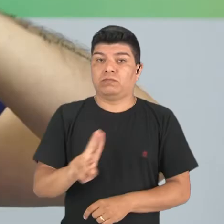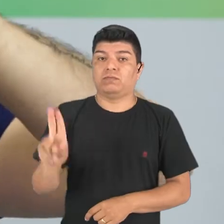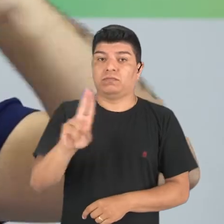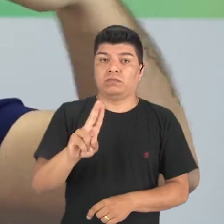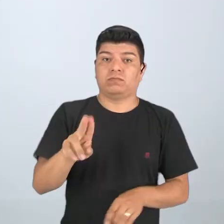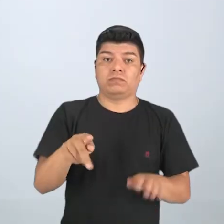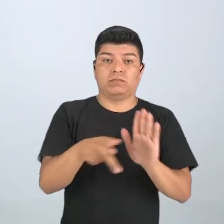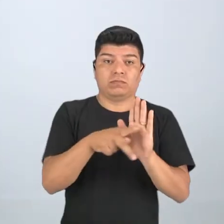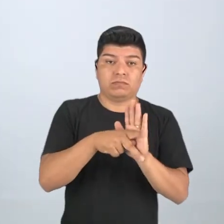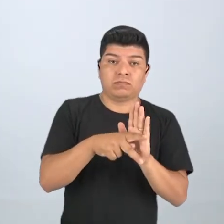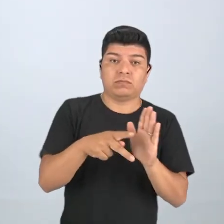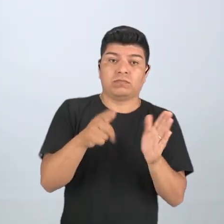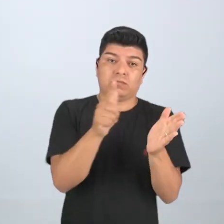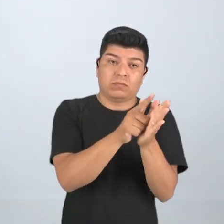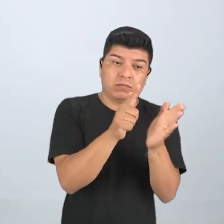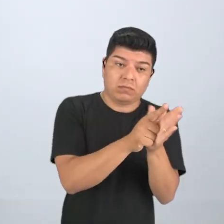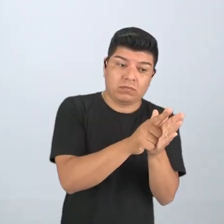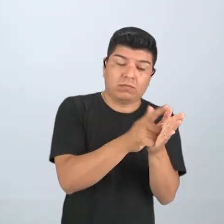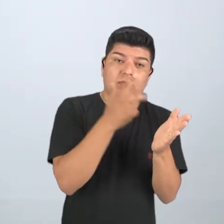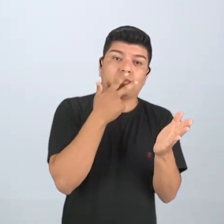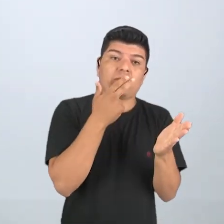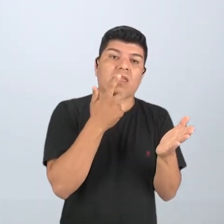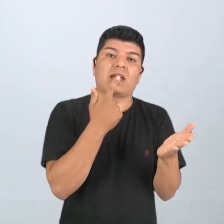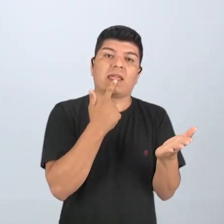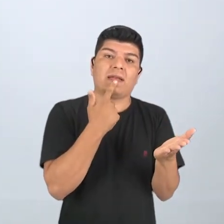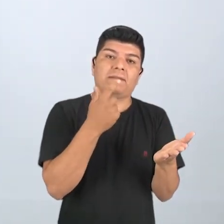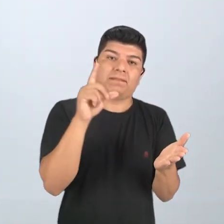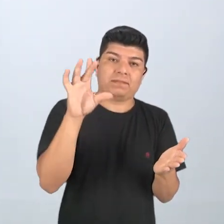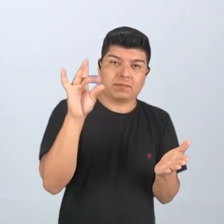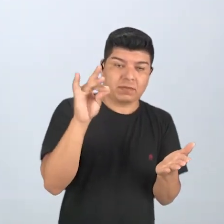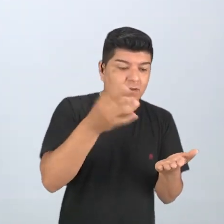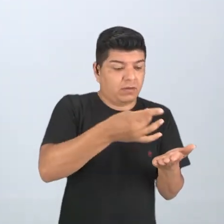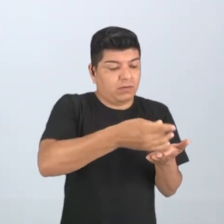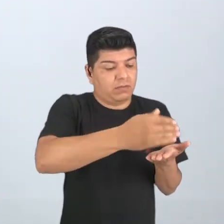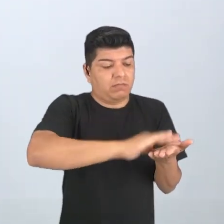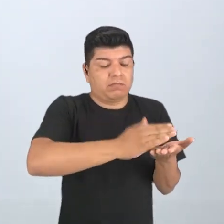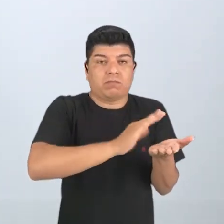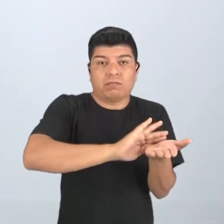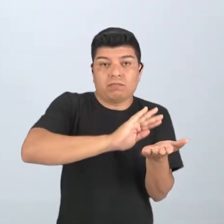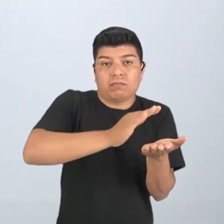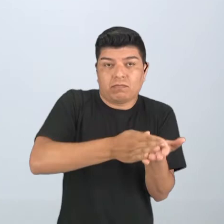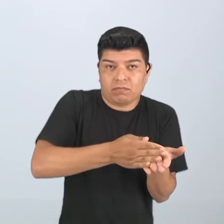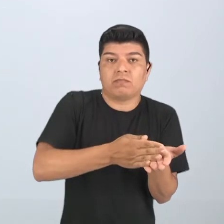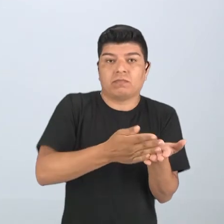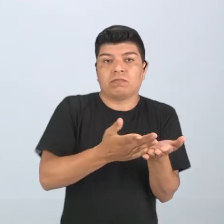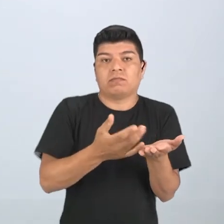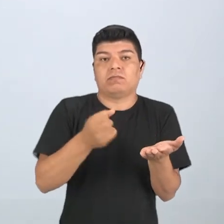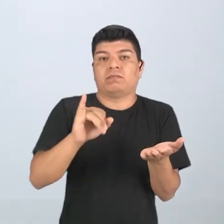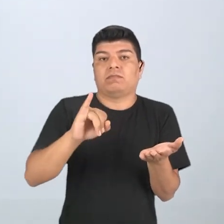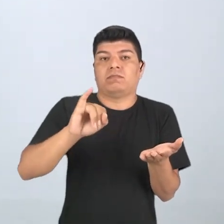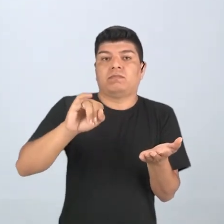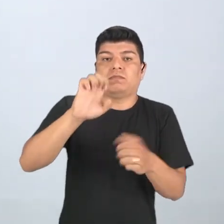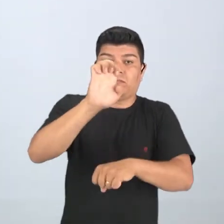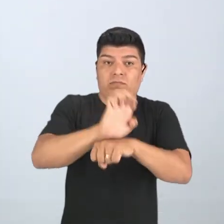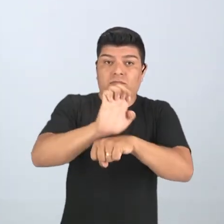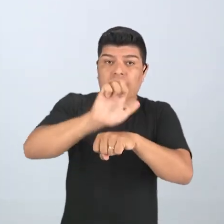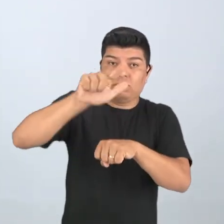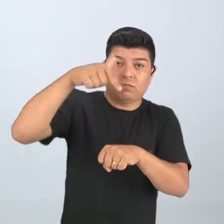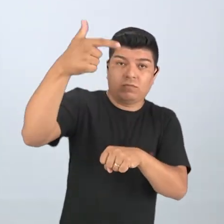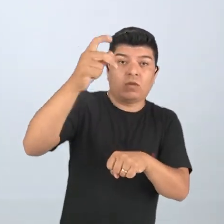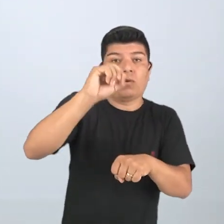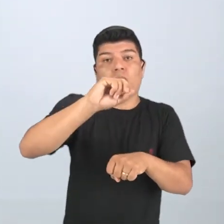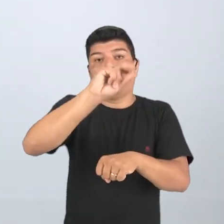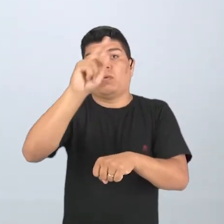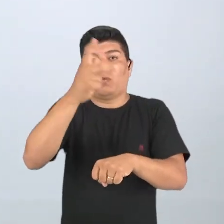próprio papel da carta para fazer o envelope, só colam. Outras colocam no envelope. Se for para outro estado, outro